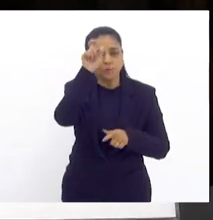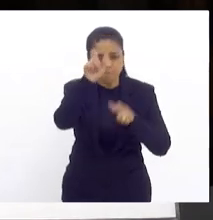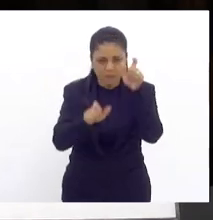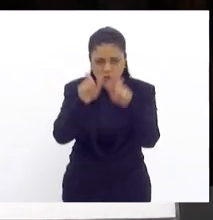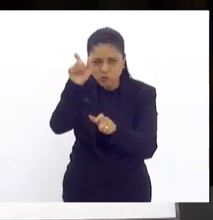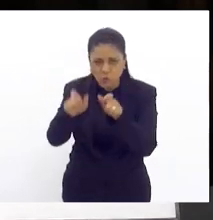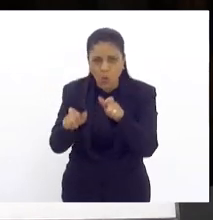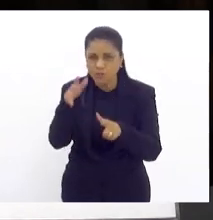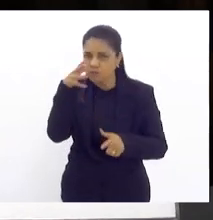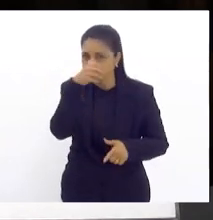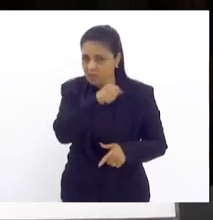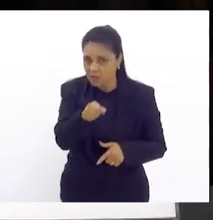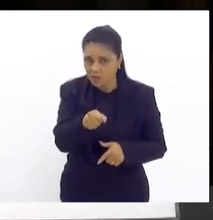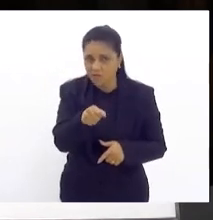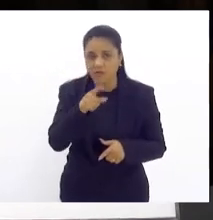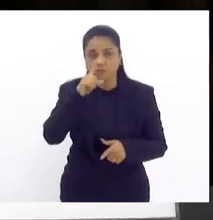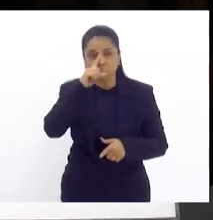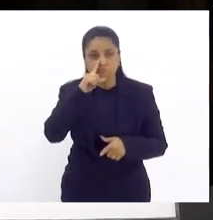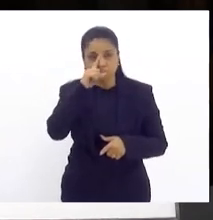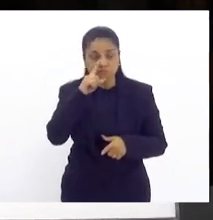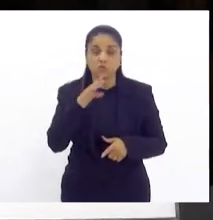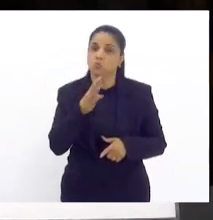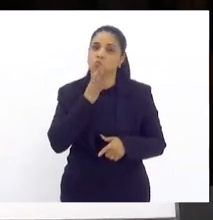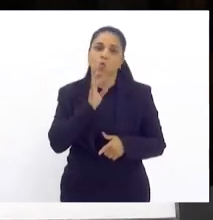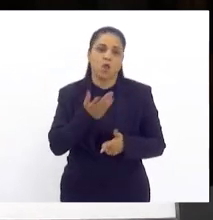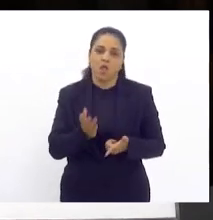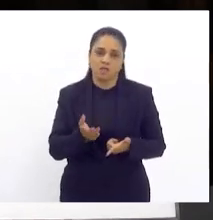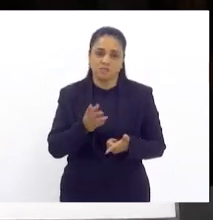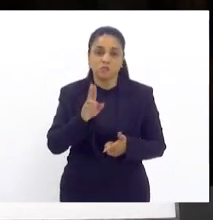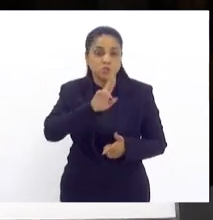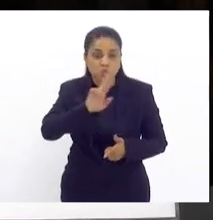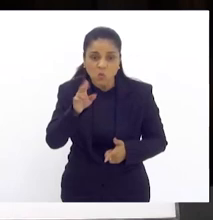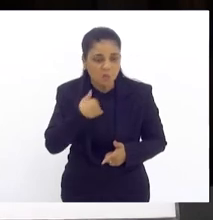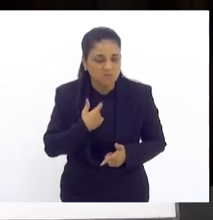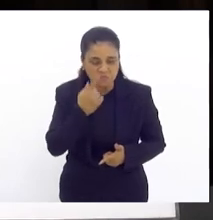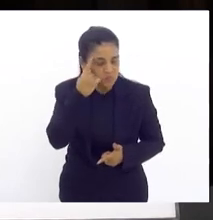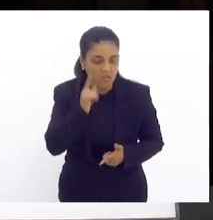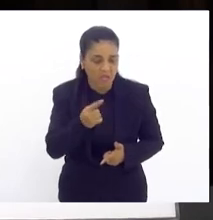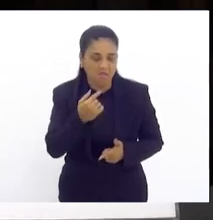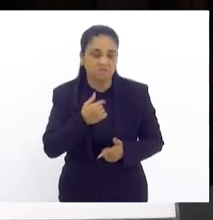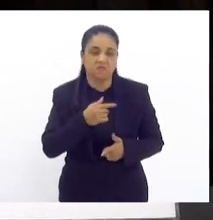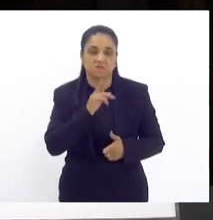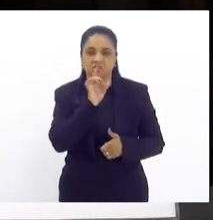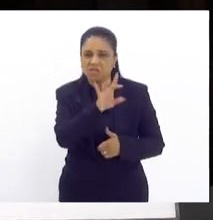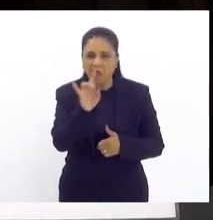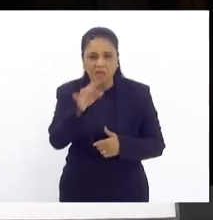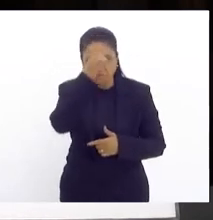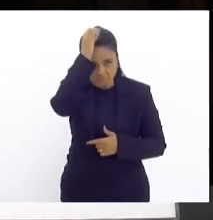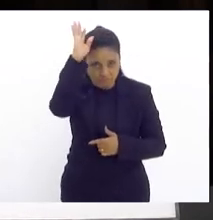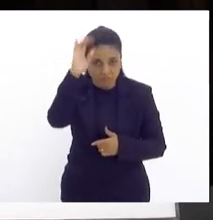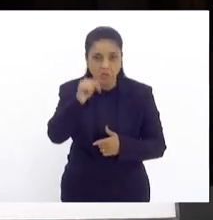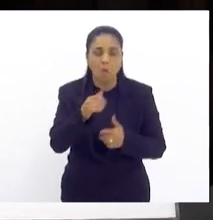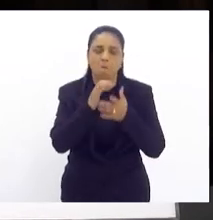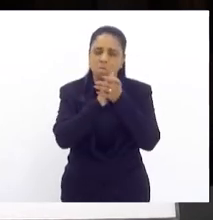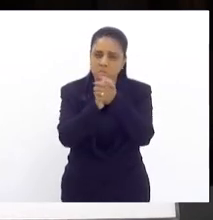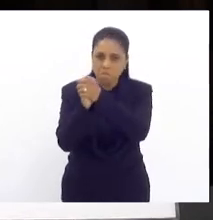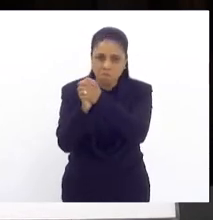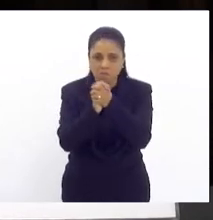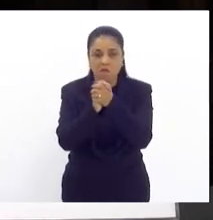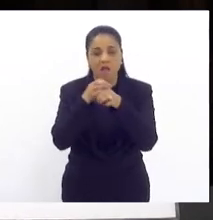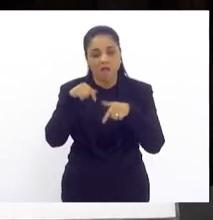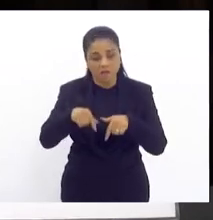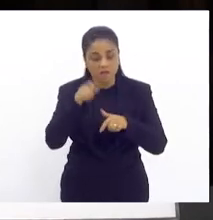Vocês arriscam a vida de vocês por pessoas que nem sabem o nome de vocês. Então, eu quero parabenizar vocês. Aqui a gente vai lutar